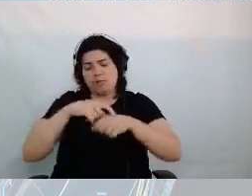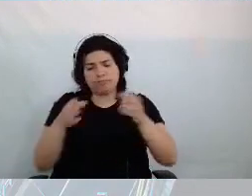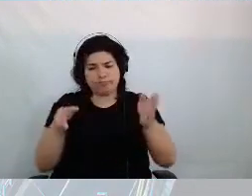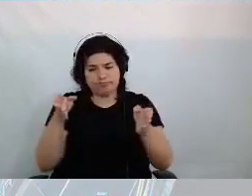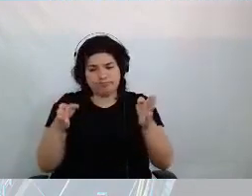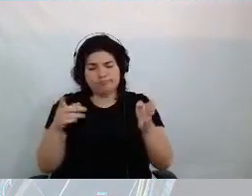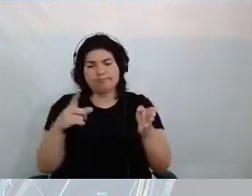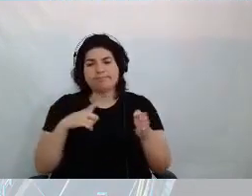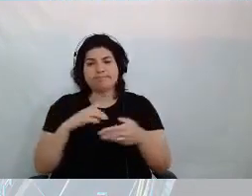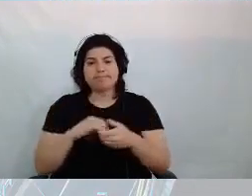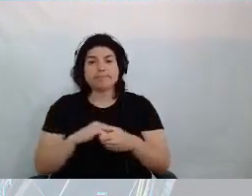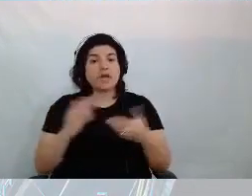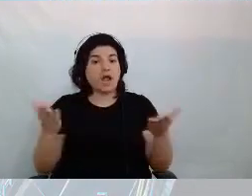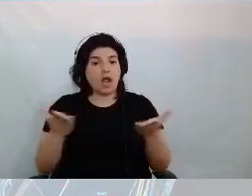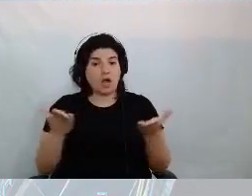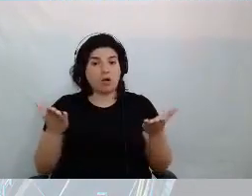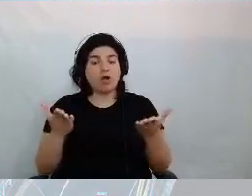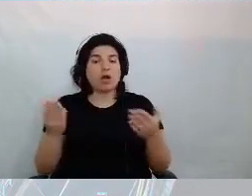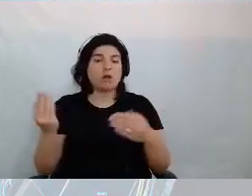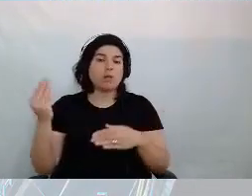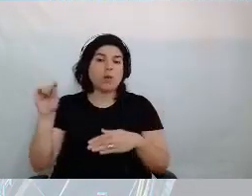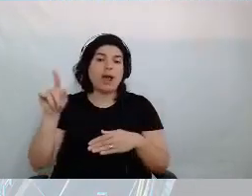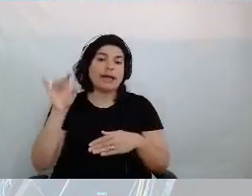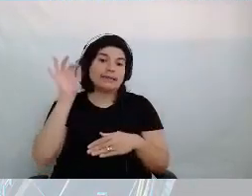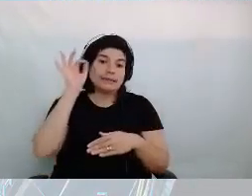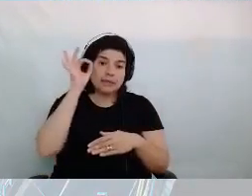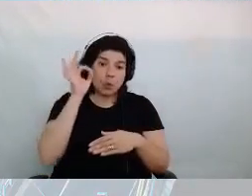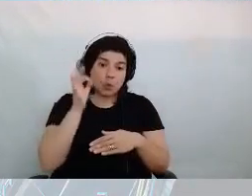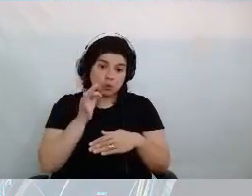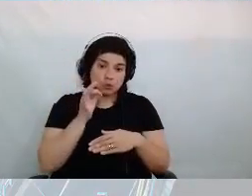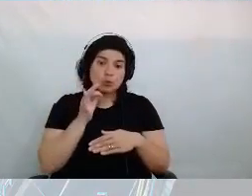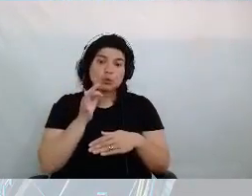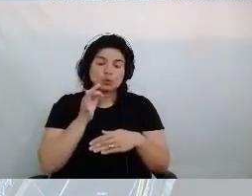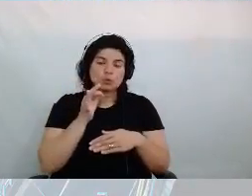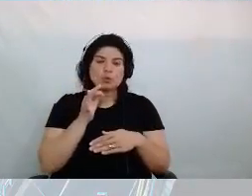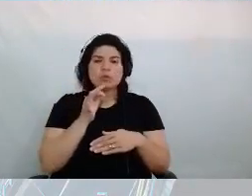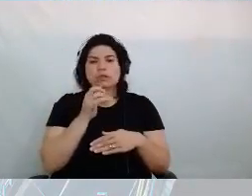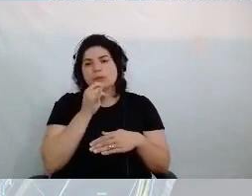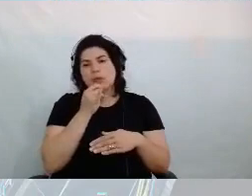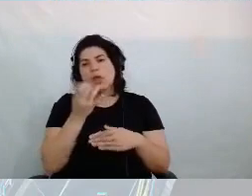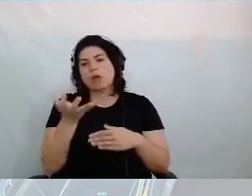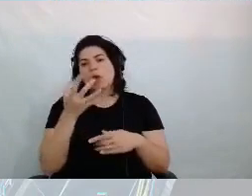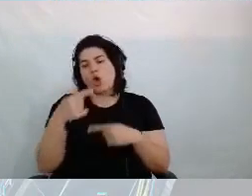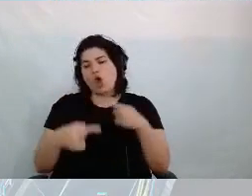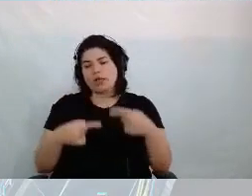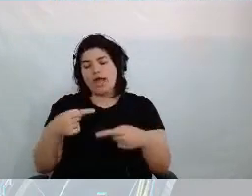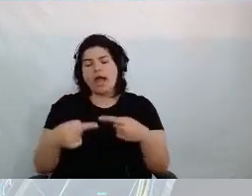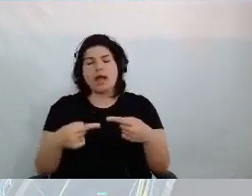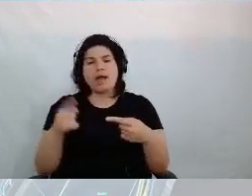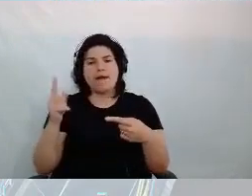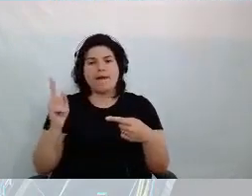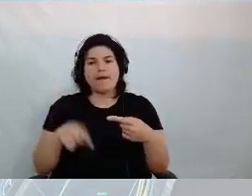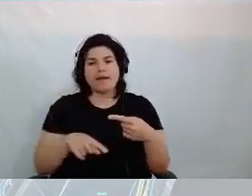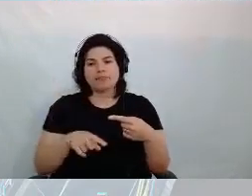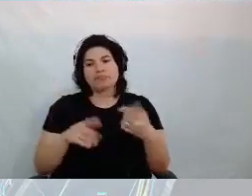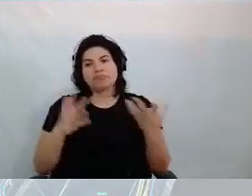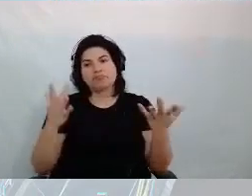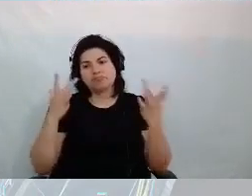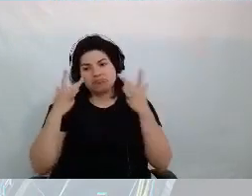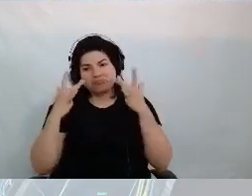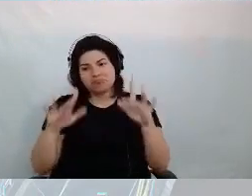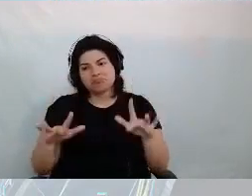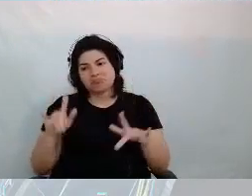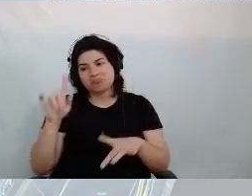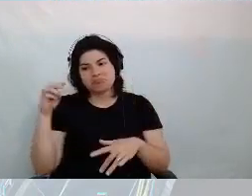Agora eu já posso realizar, e aqui é em segundos. Então, aqui, quero rodar aqui, sei lá, 1